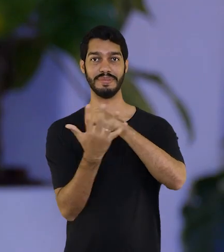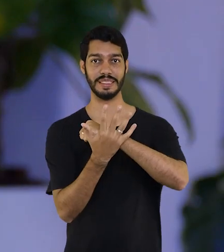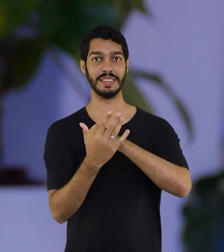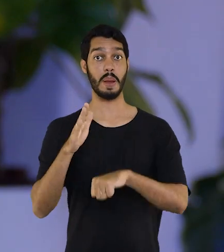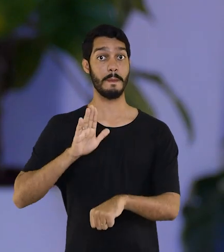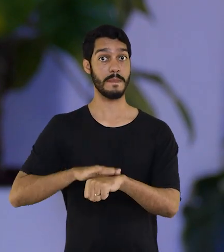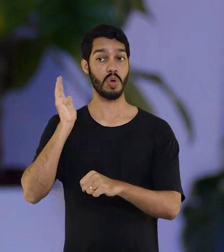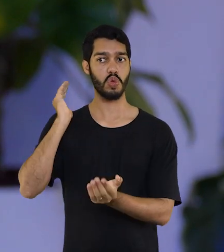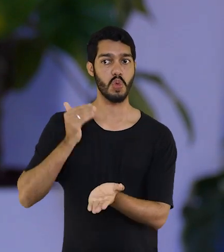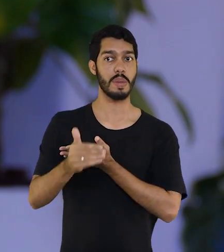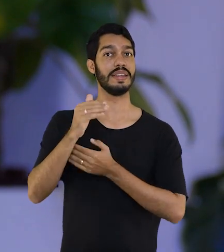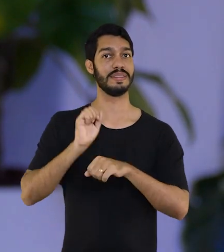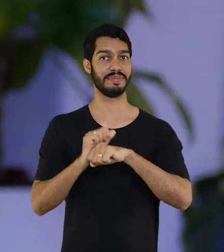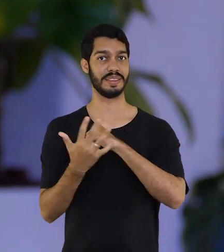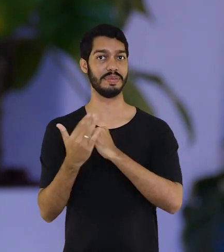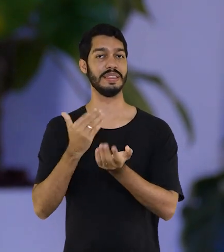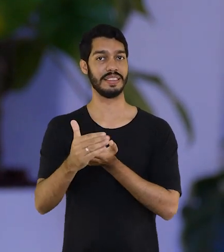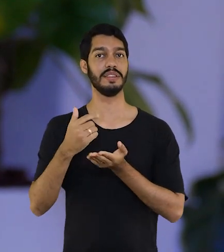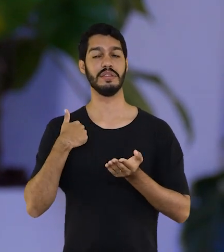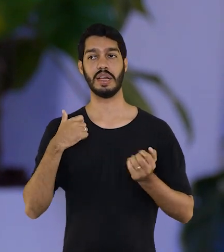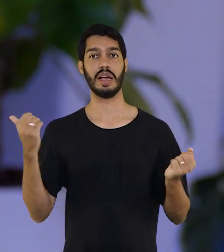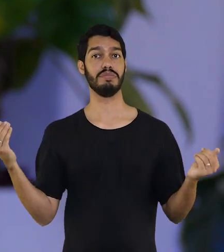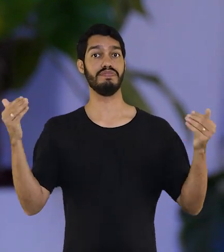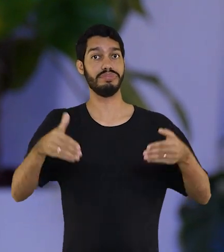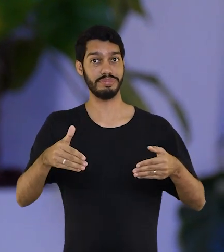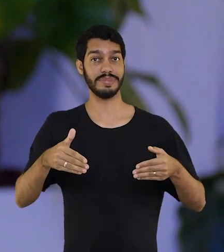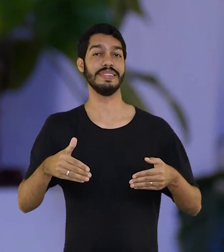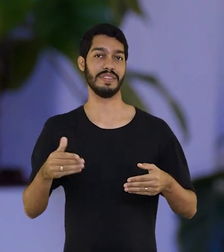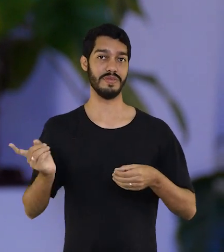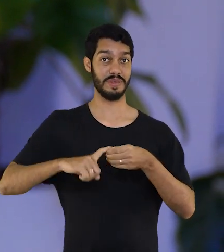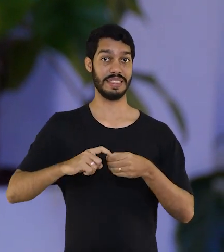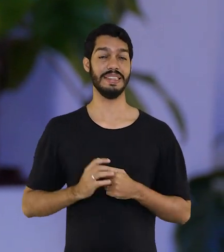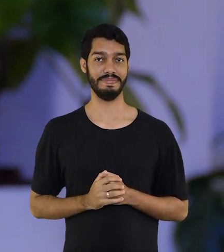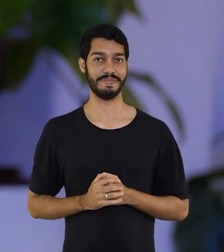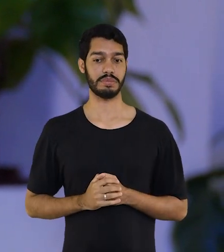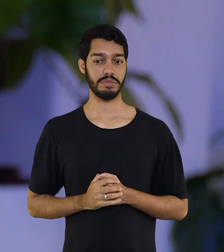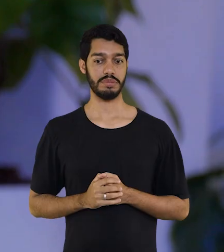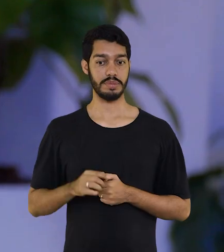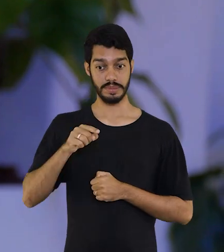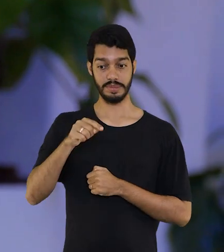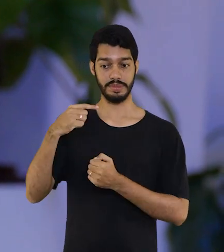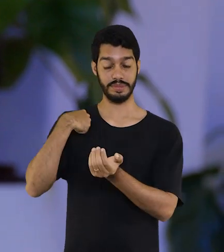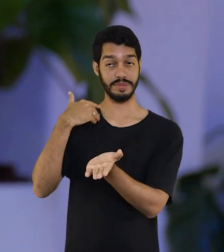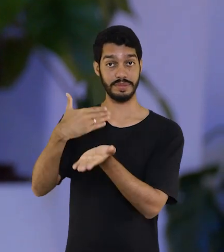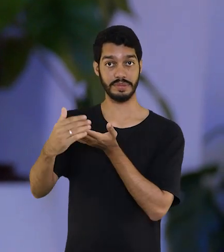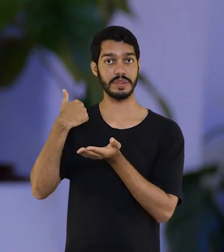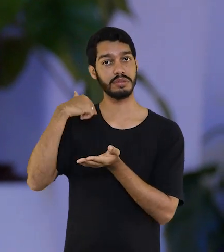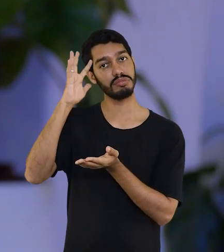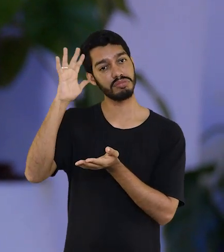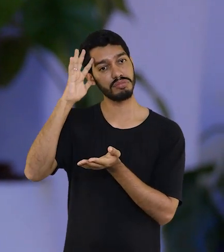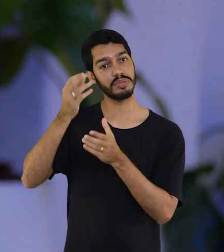da pandemia. Na verdade, voltei quando do advento da pandemia. nesse ínterim,